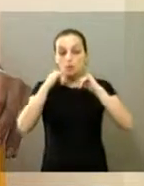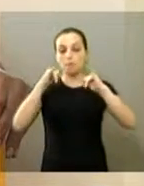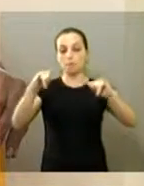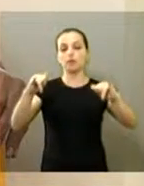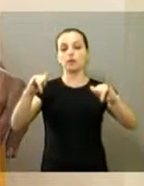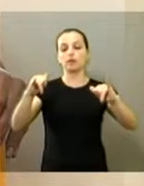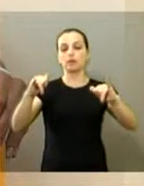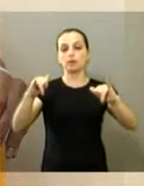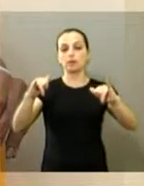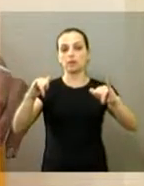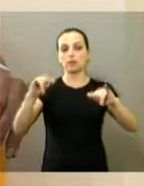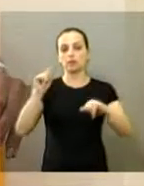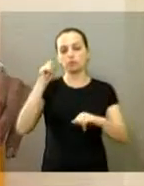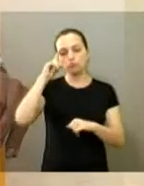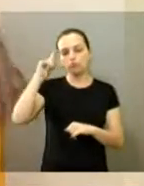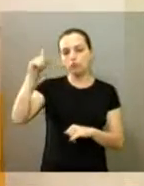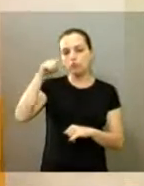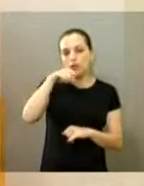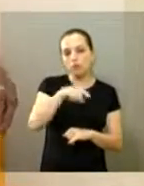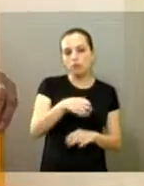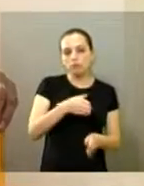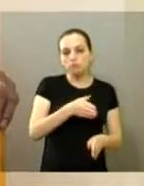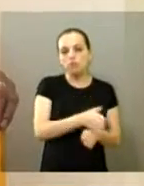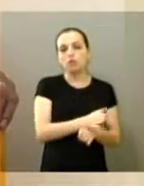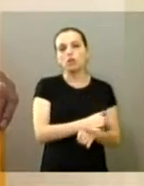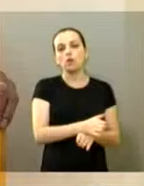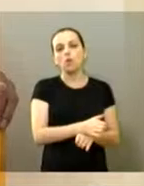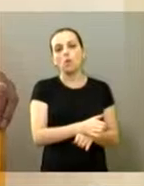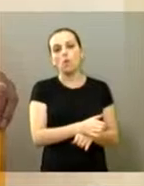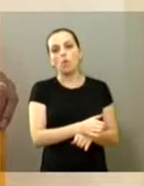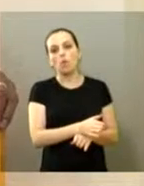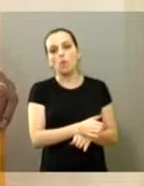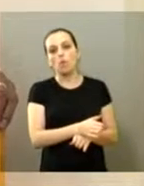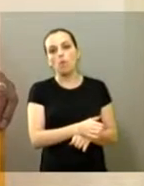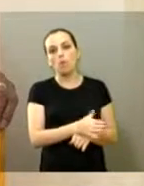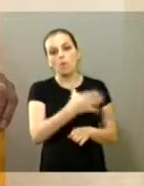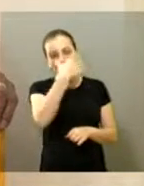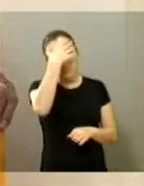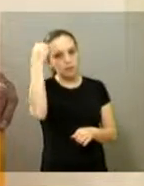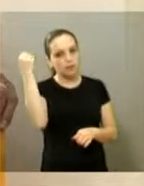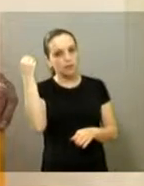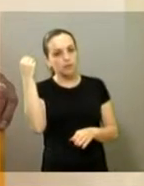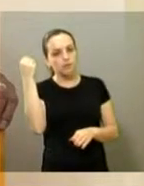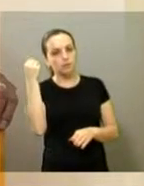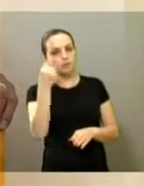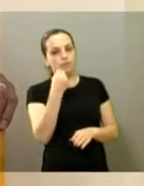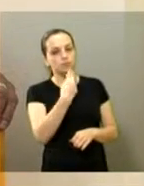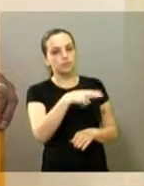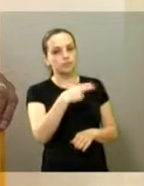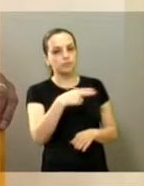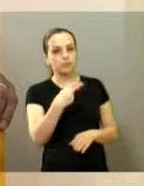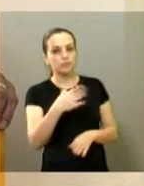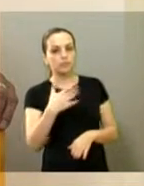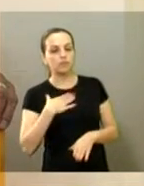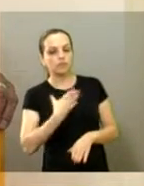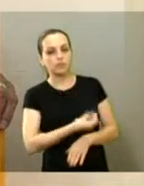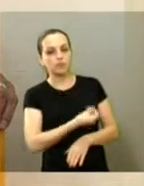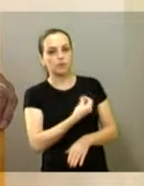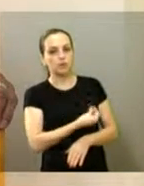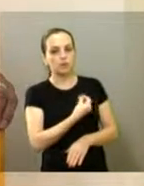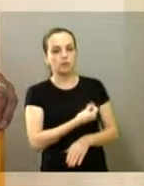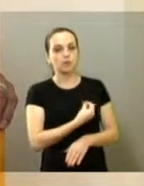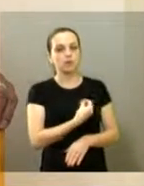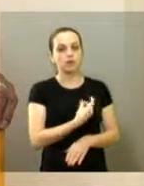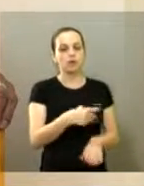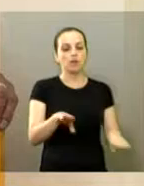presidente? O dia que nós fomos lá, acho que a imprensa, por uma falha, esqueceu de colocar meu nome. Eu estava presente, né? E